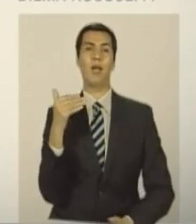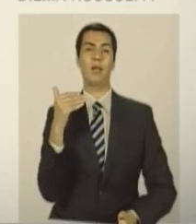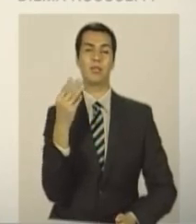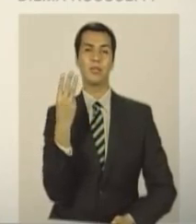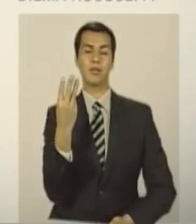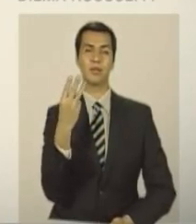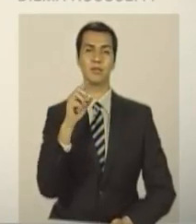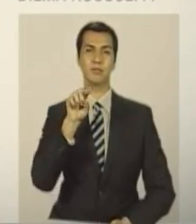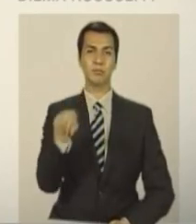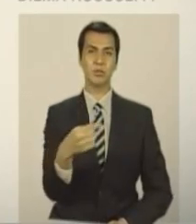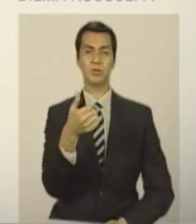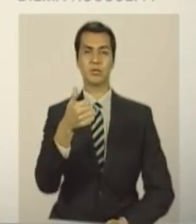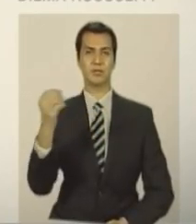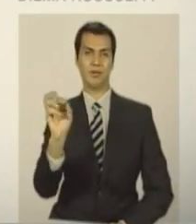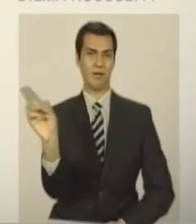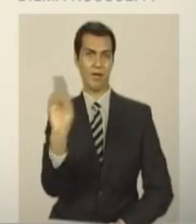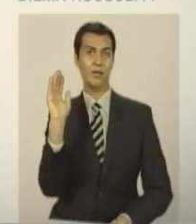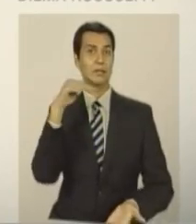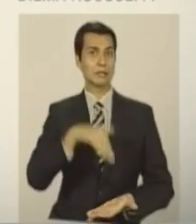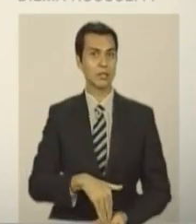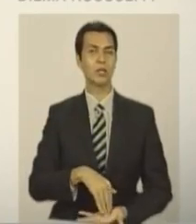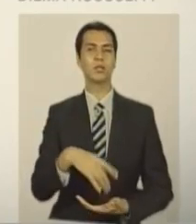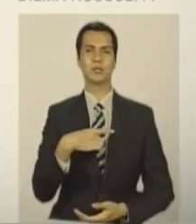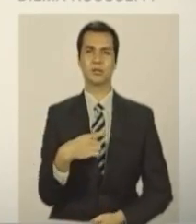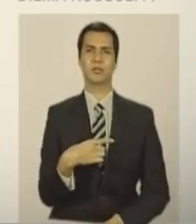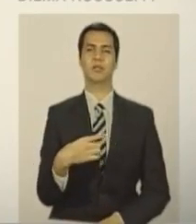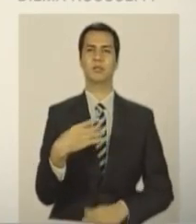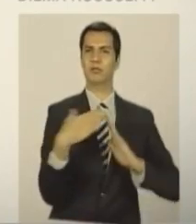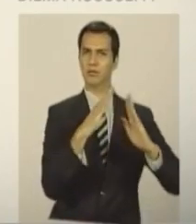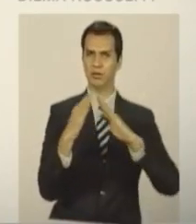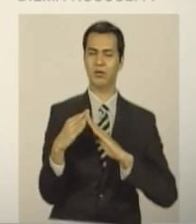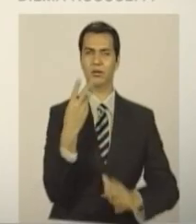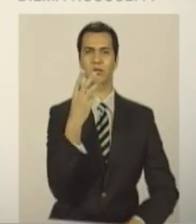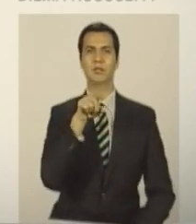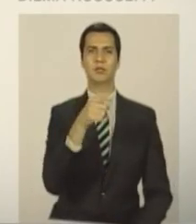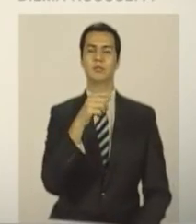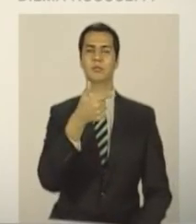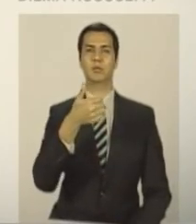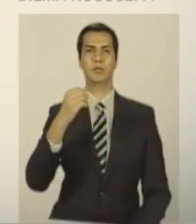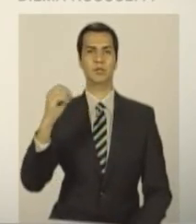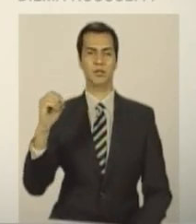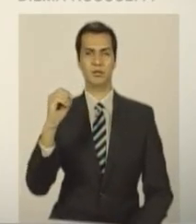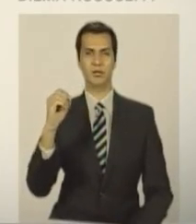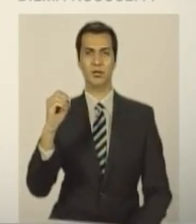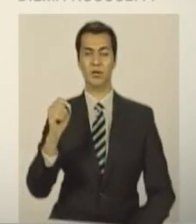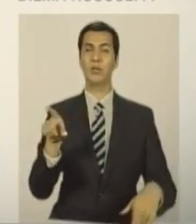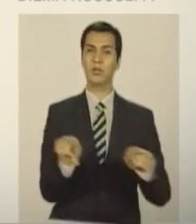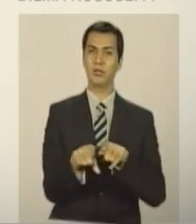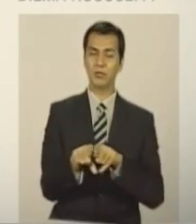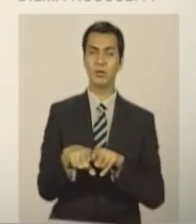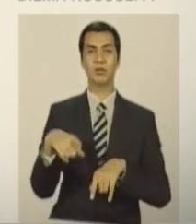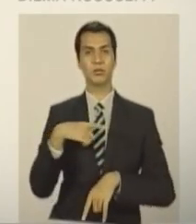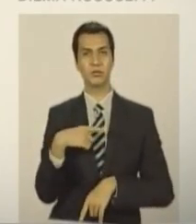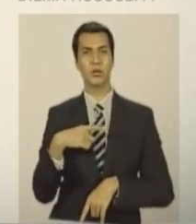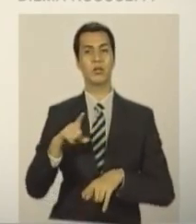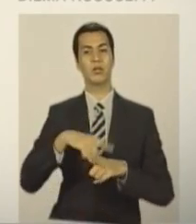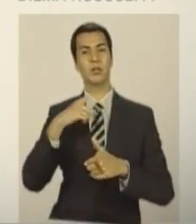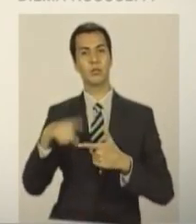serão 600.000 unidades. O restante vai para aquelas famílias correndo um pouco maior, até R$